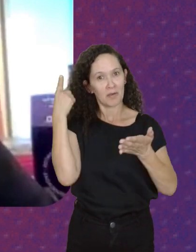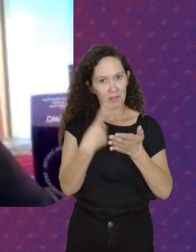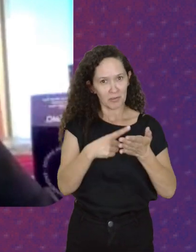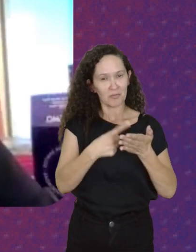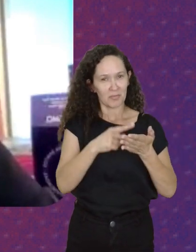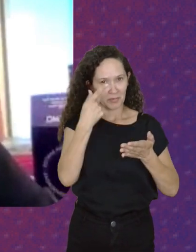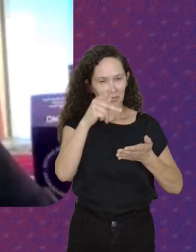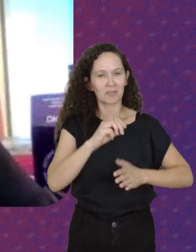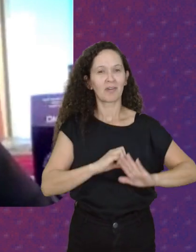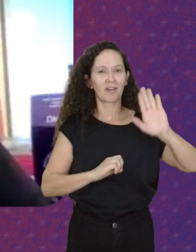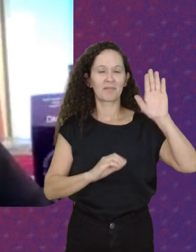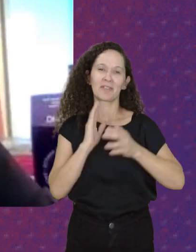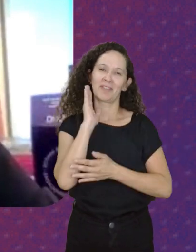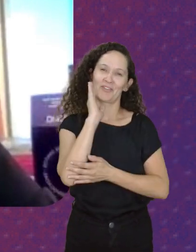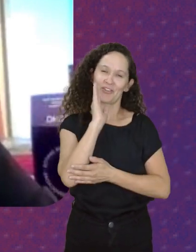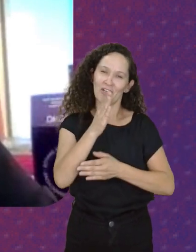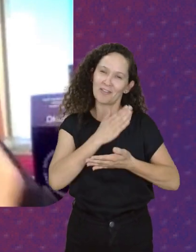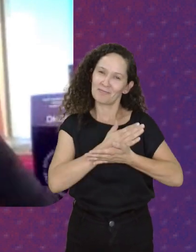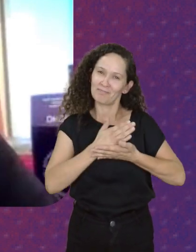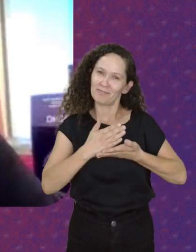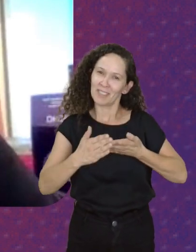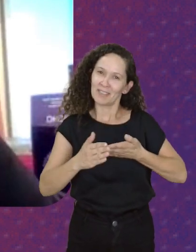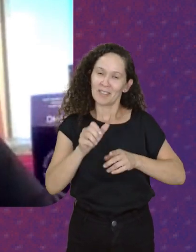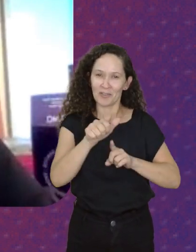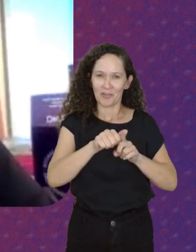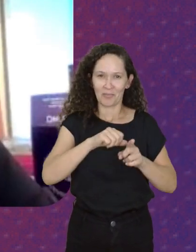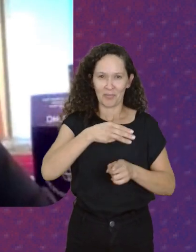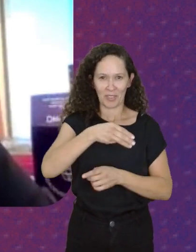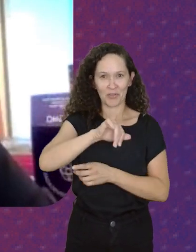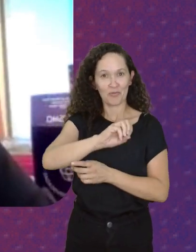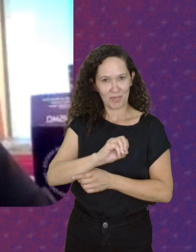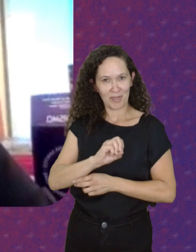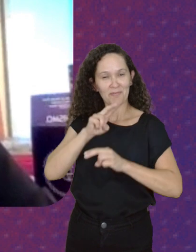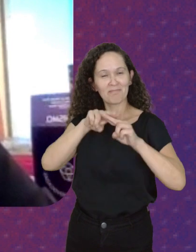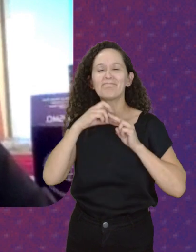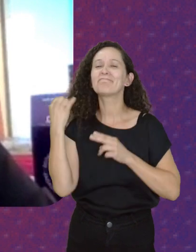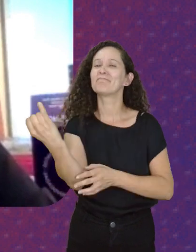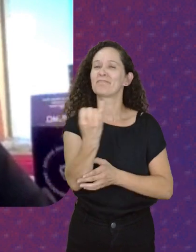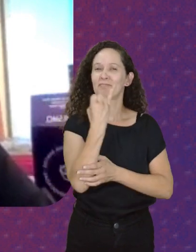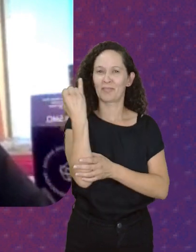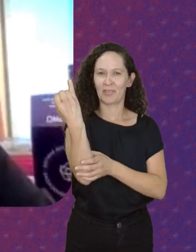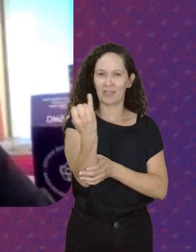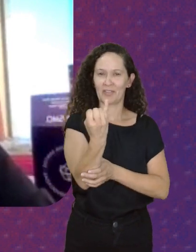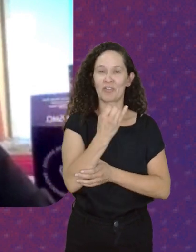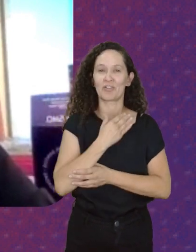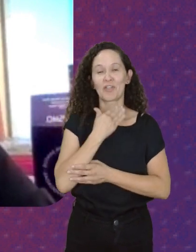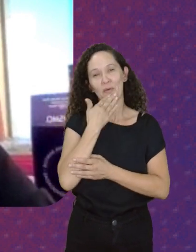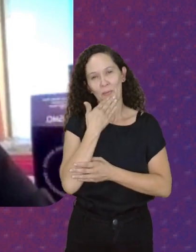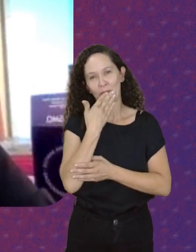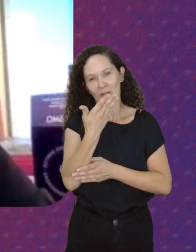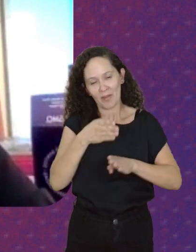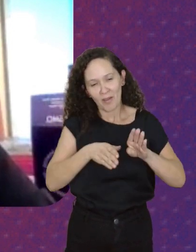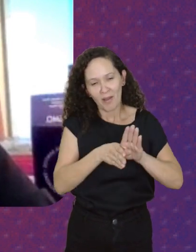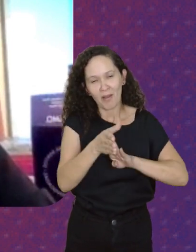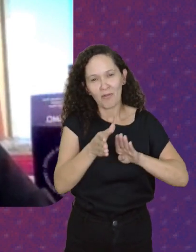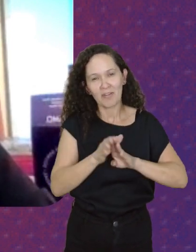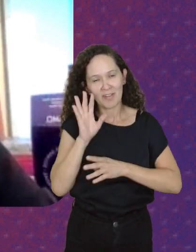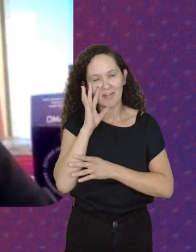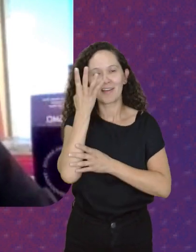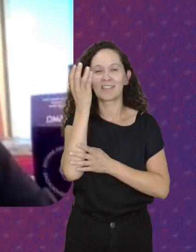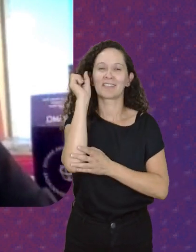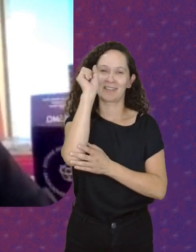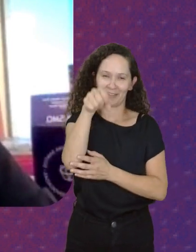sua pré-campanha já desde a partir de maio. Por isso que é importante e eu recomendo que seja realizado esse tipo